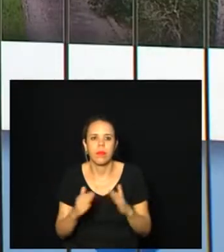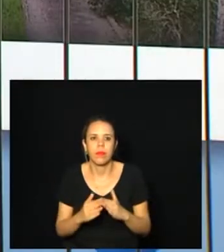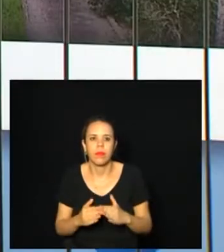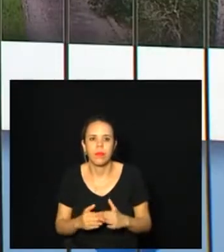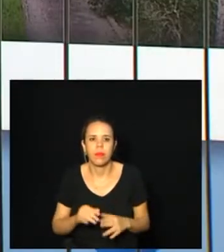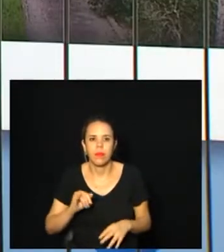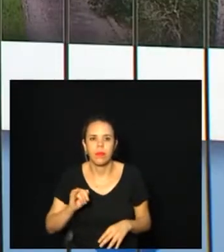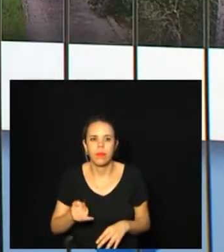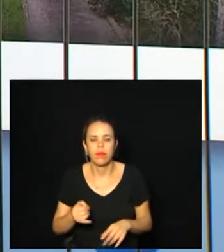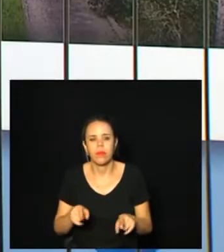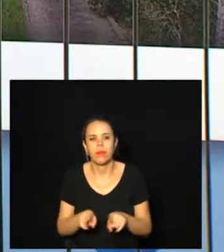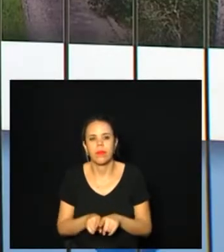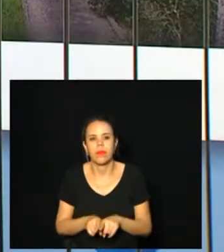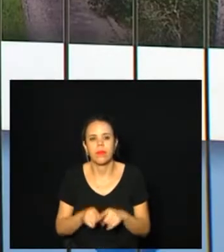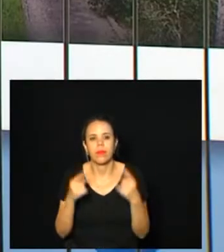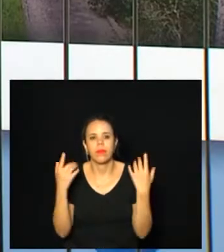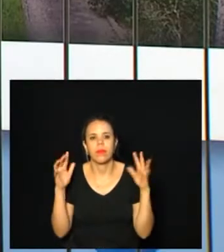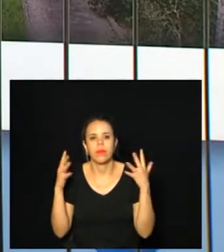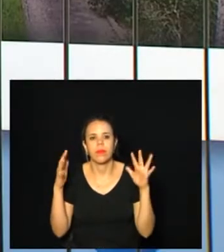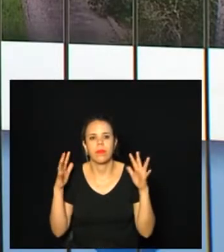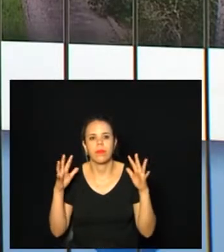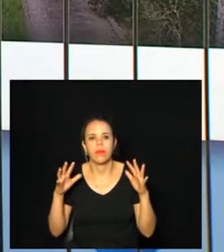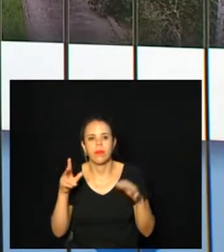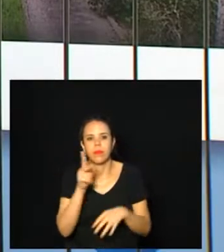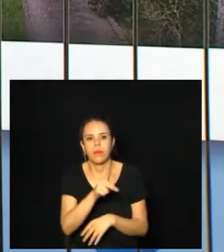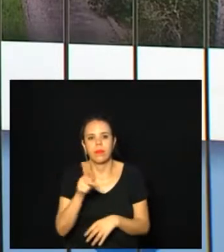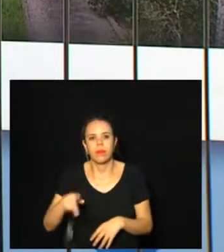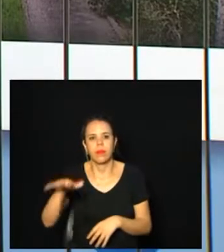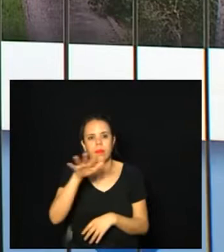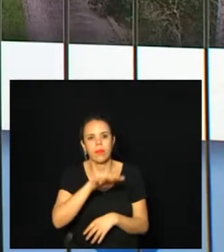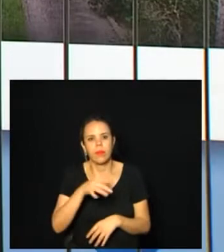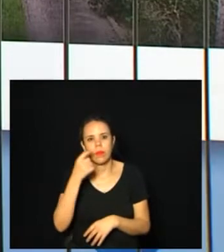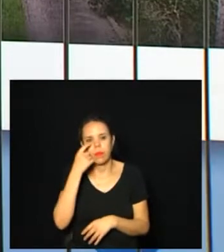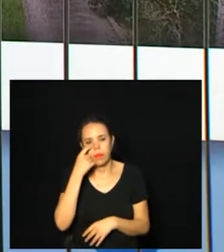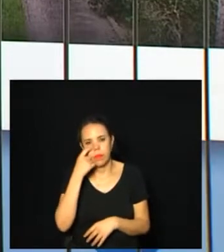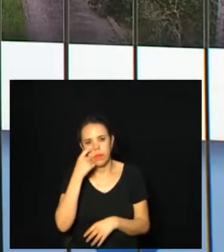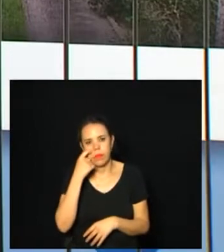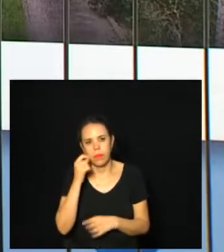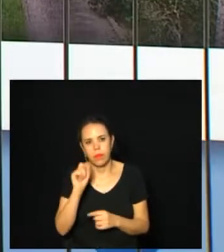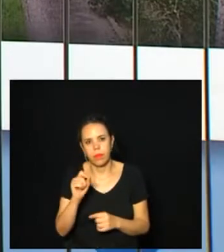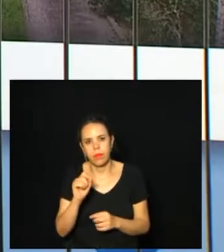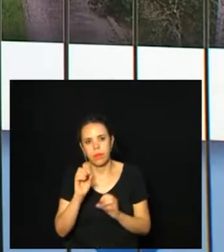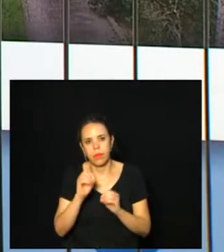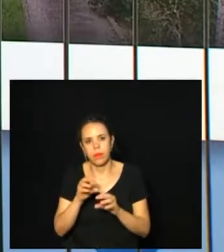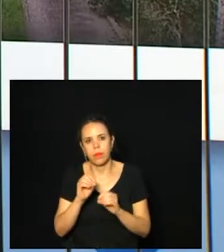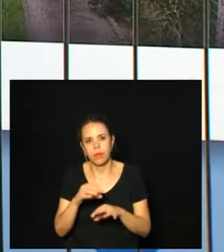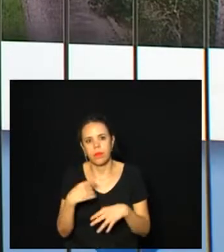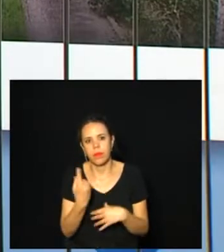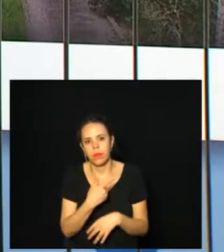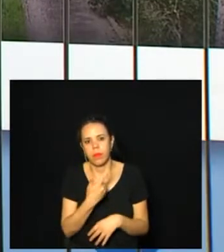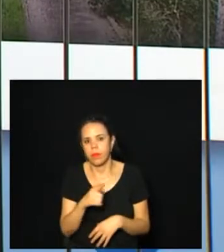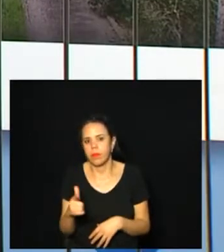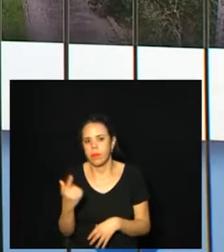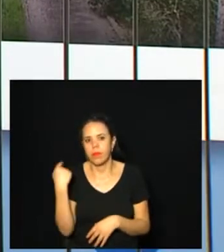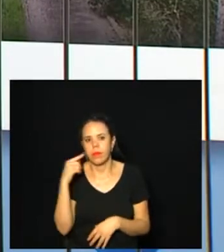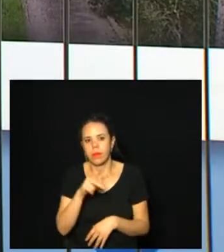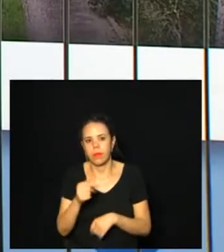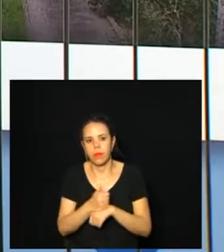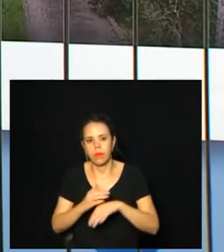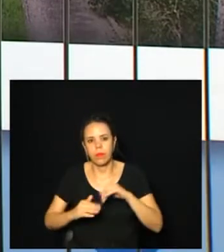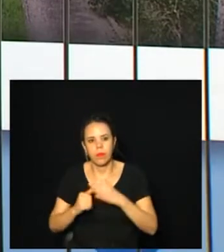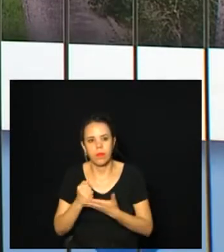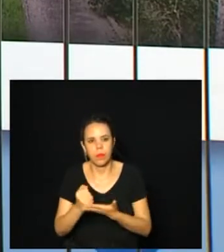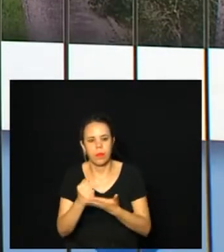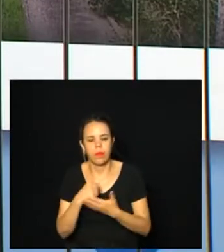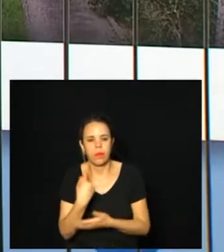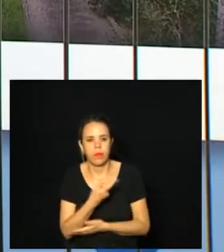Eu aproveito também para parabenizar os professores, né? Que quem nos dera se não tivéssemos esse profissional para